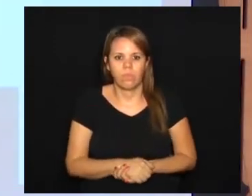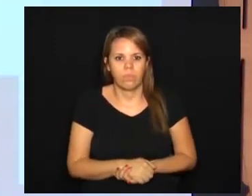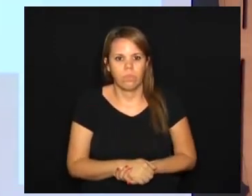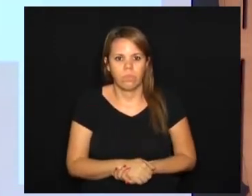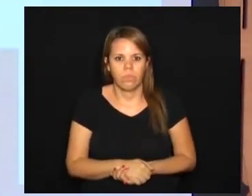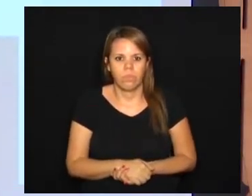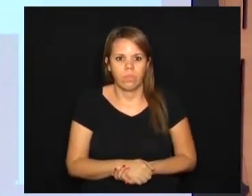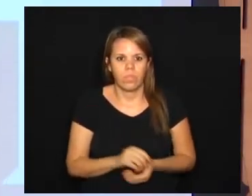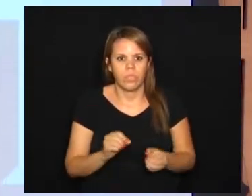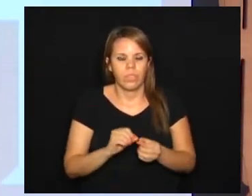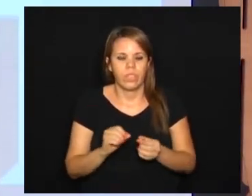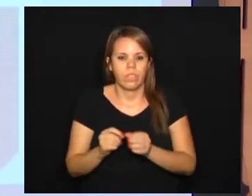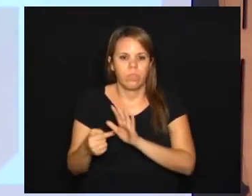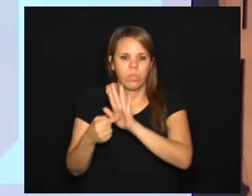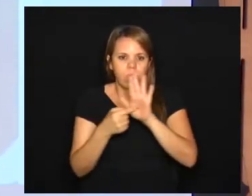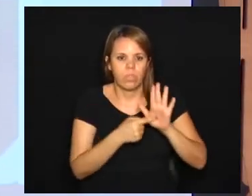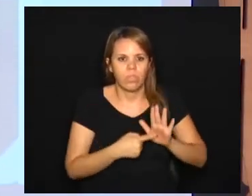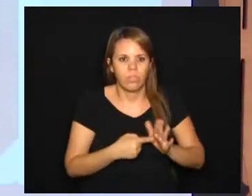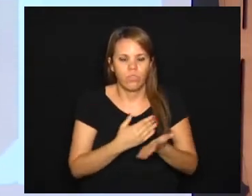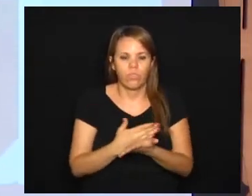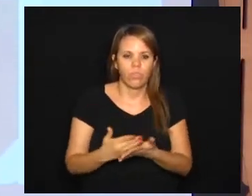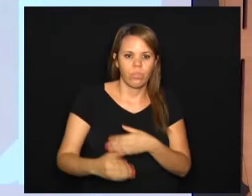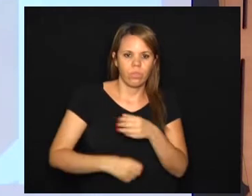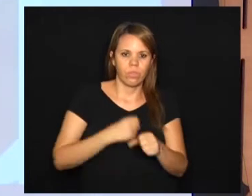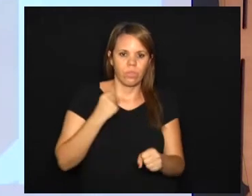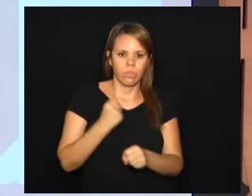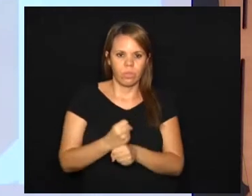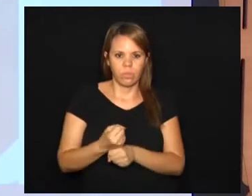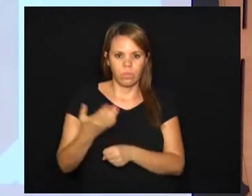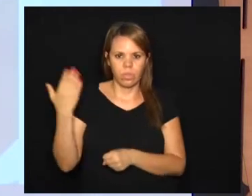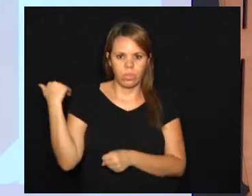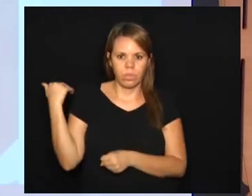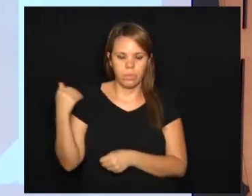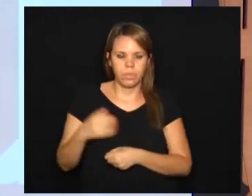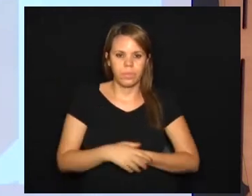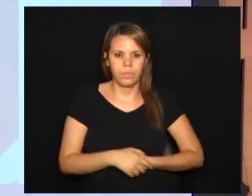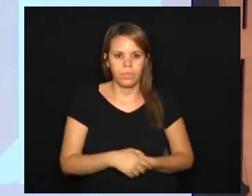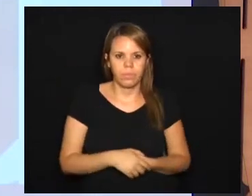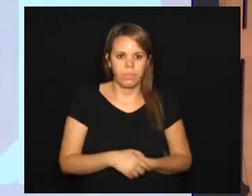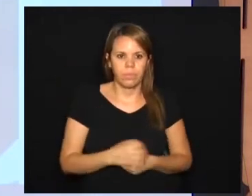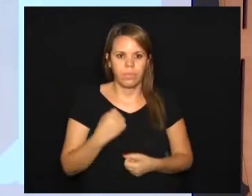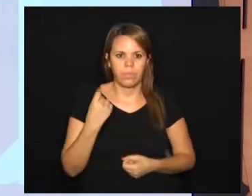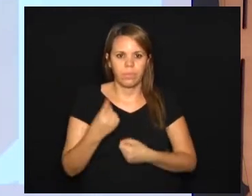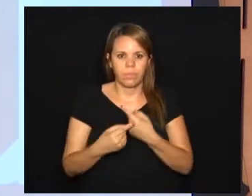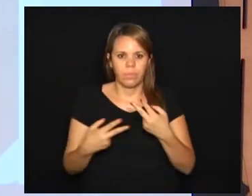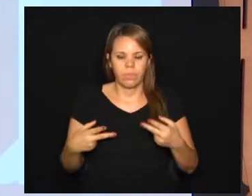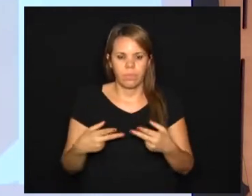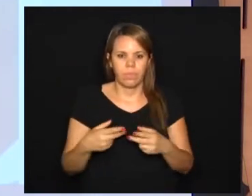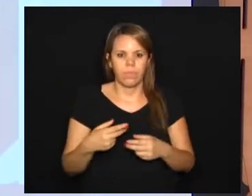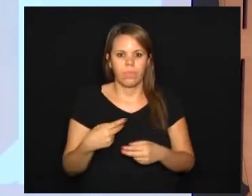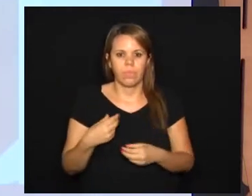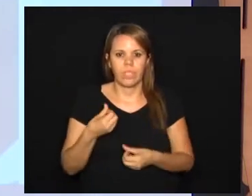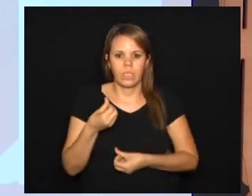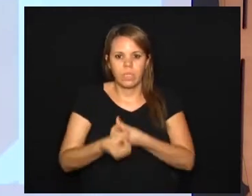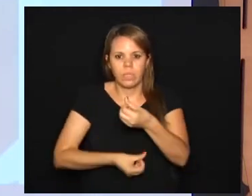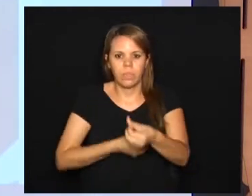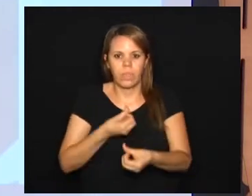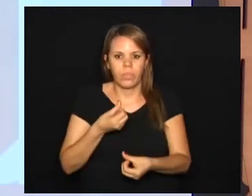Nós fizemos a apresentação já começando o ano passado, com alguns primeiros semestres foi